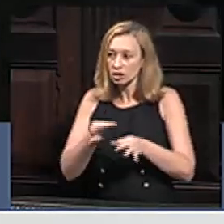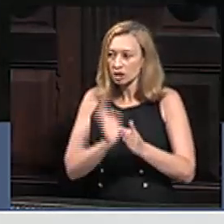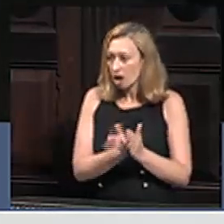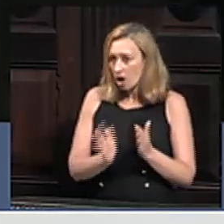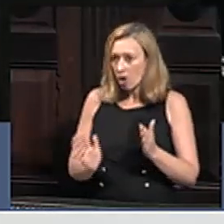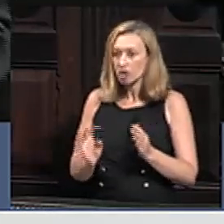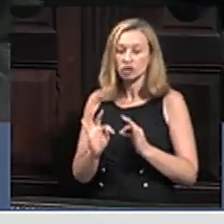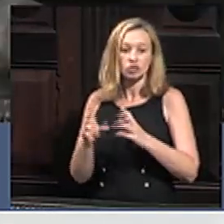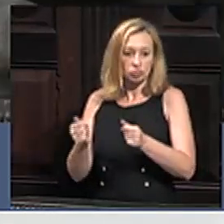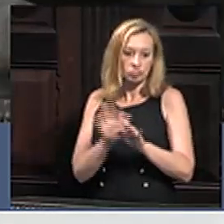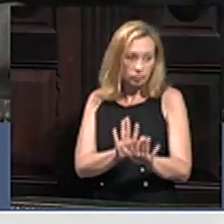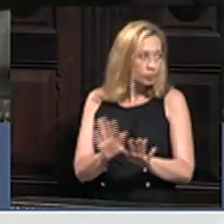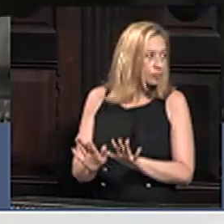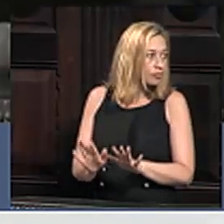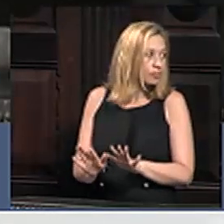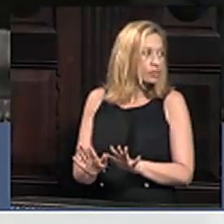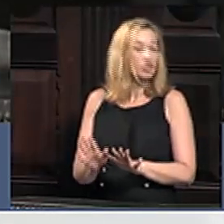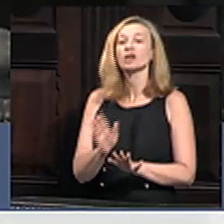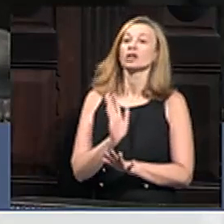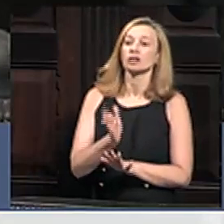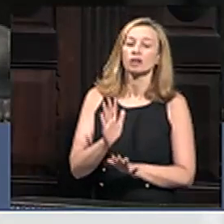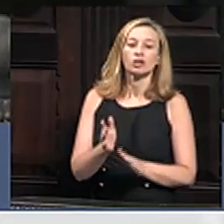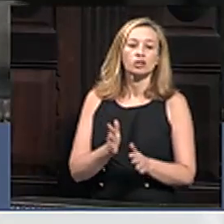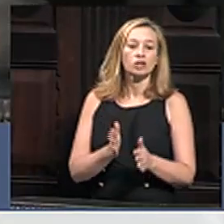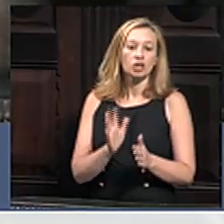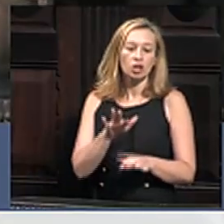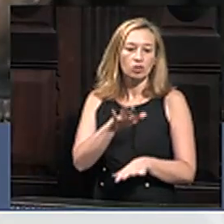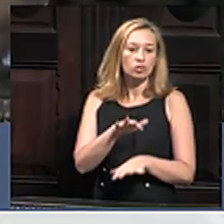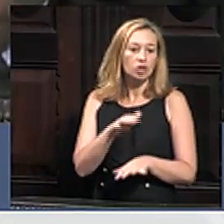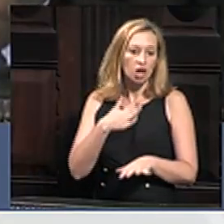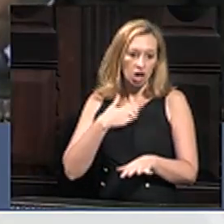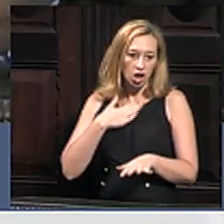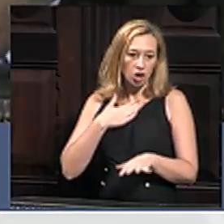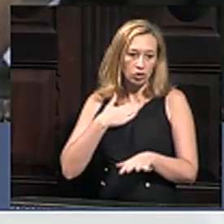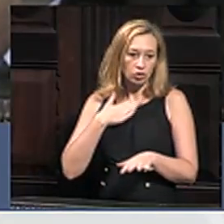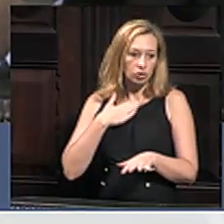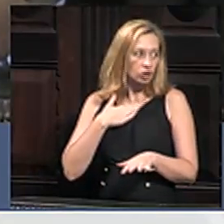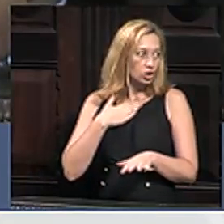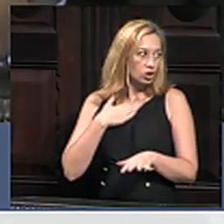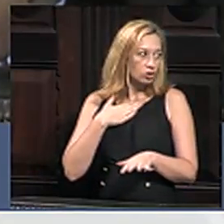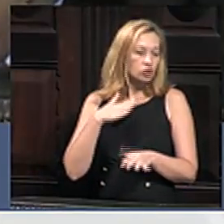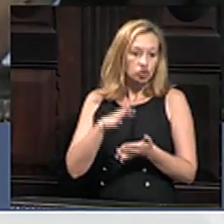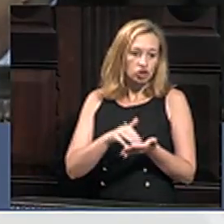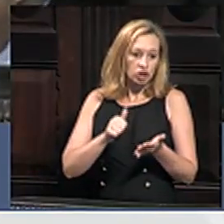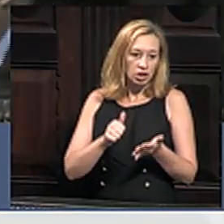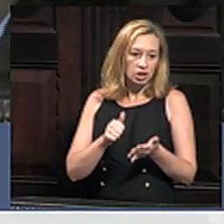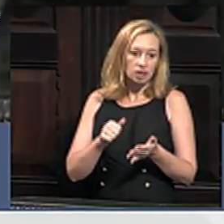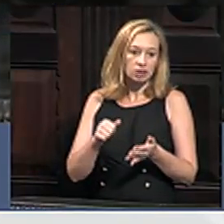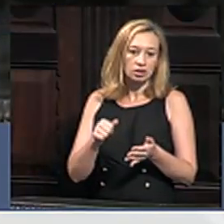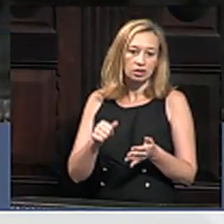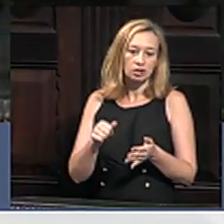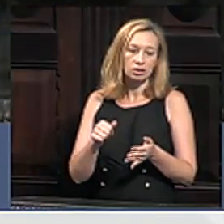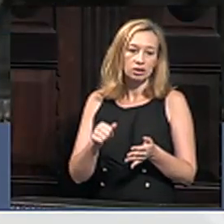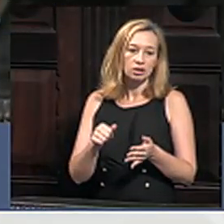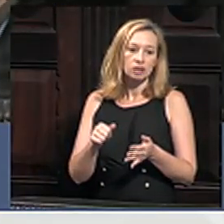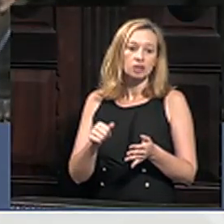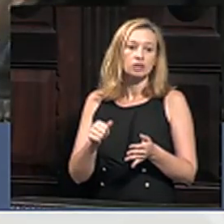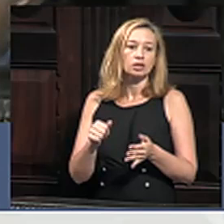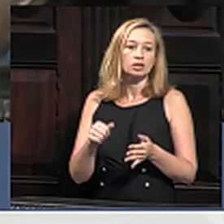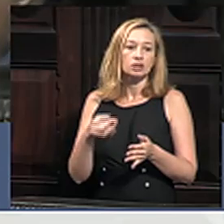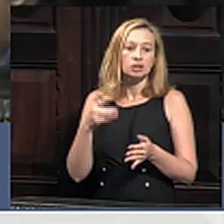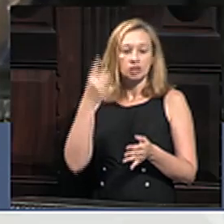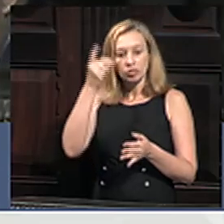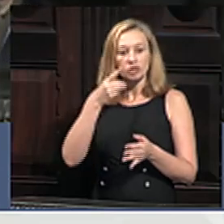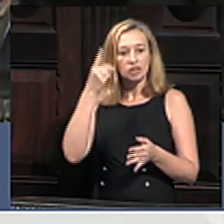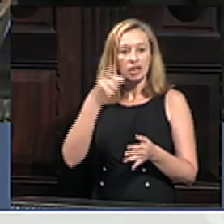do dia. Eu chamo os trabalhos à ordem. Eu que retirei, deputado, e perguntei se os demais deputados concordavam,